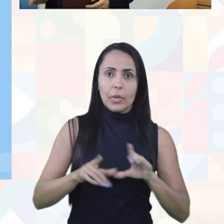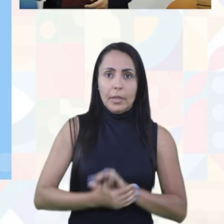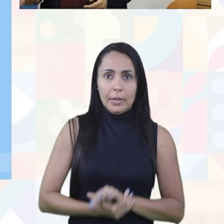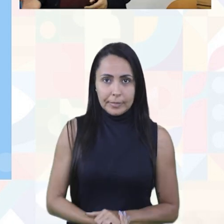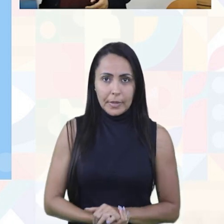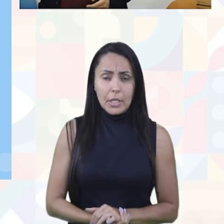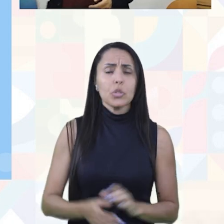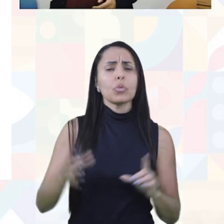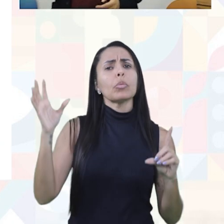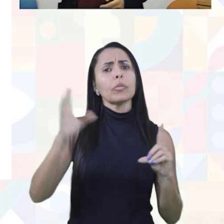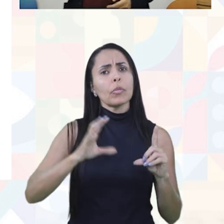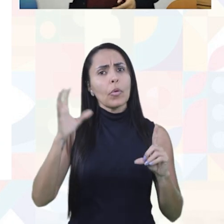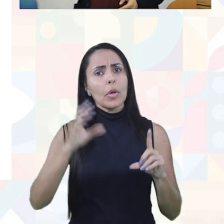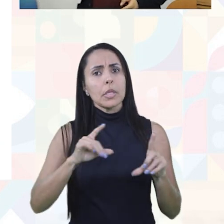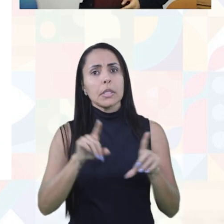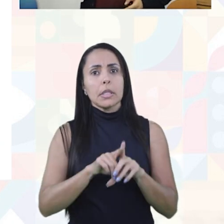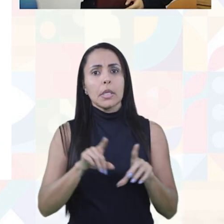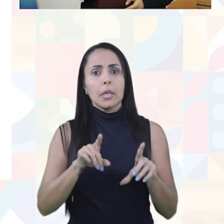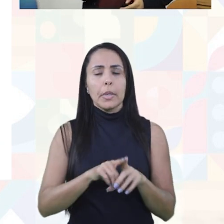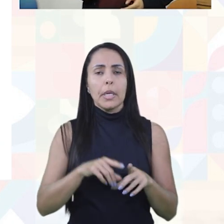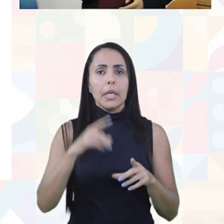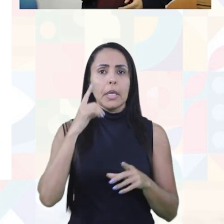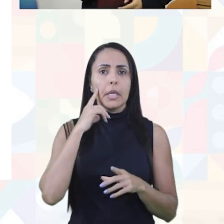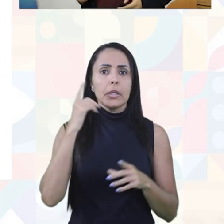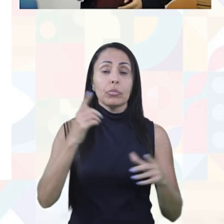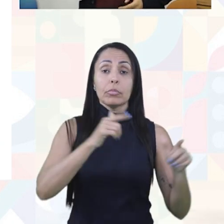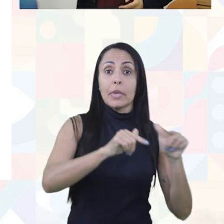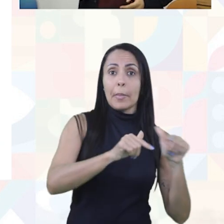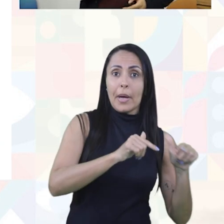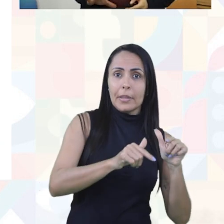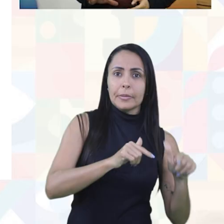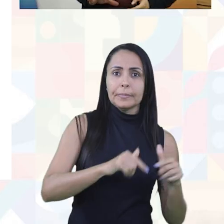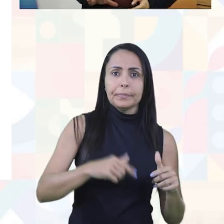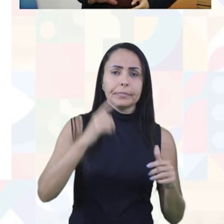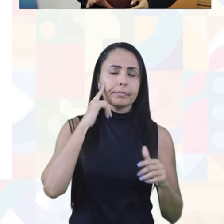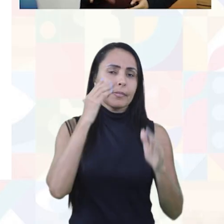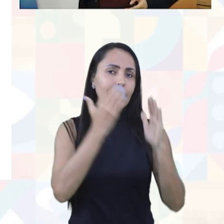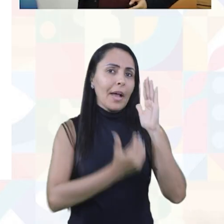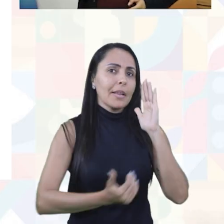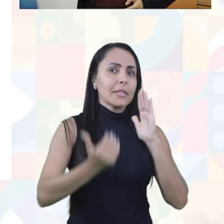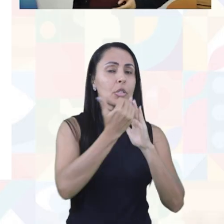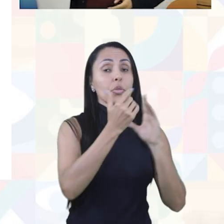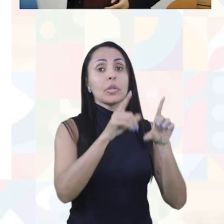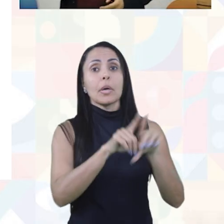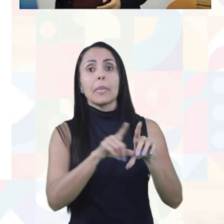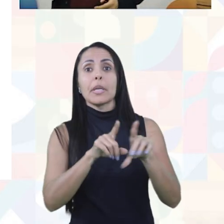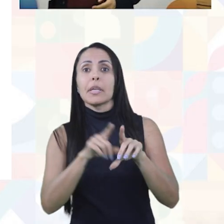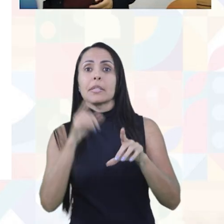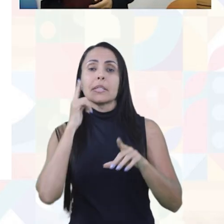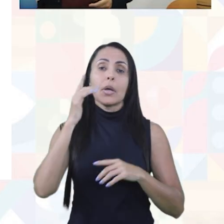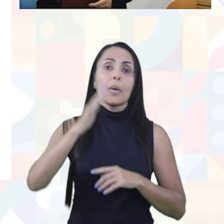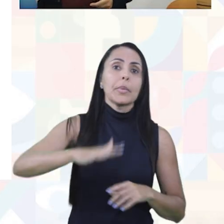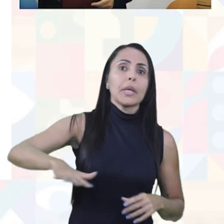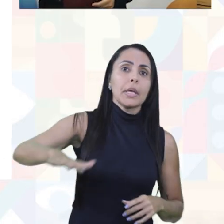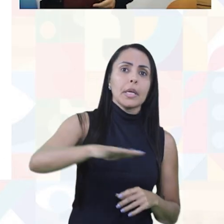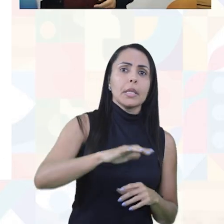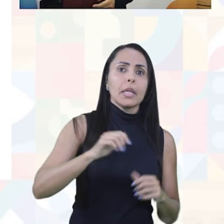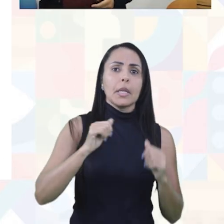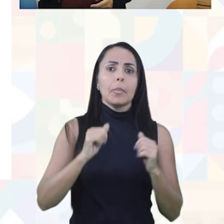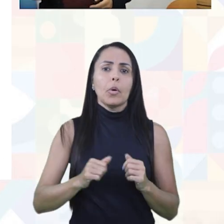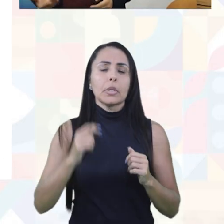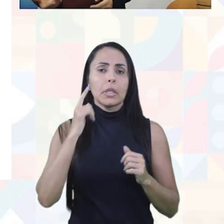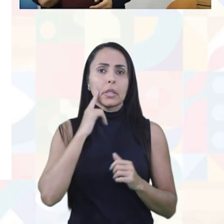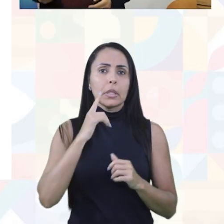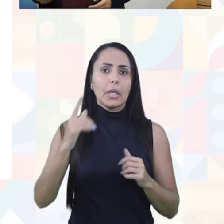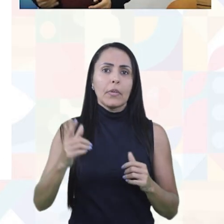isso influencia também nas percepções de trabalho. Além disso, esse ambiente ele pode acarretar